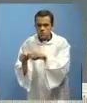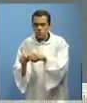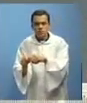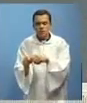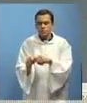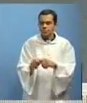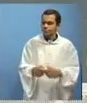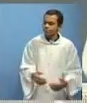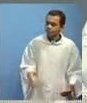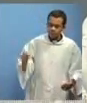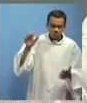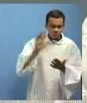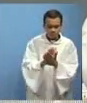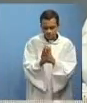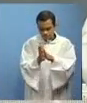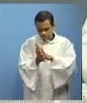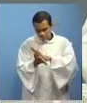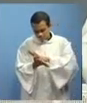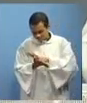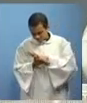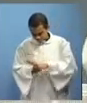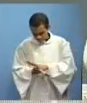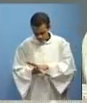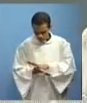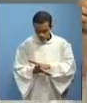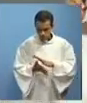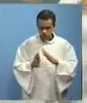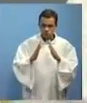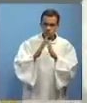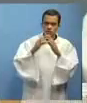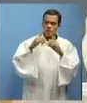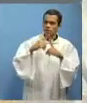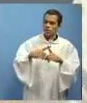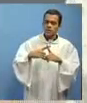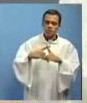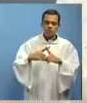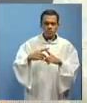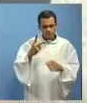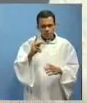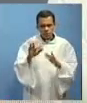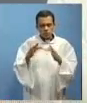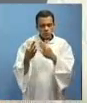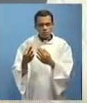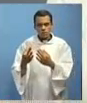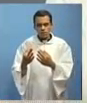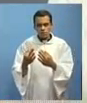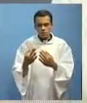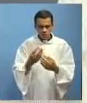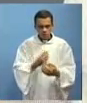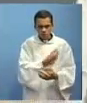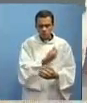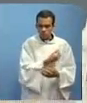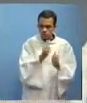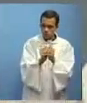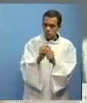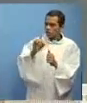mata a igreja doméstica que tipo de igreja a sua família se